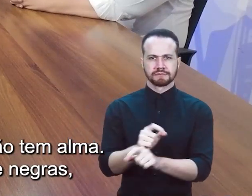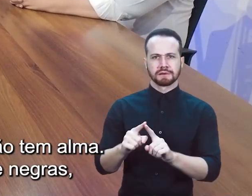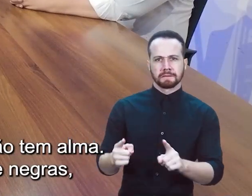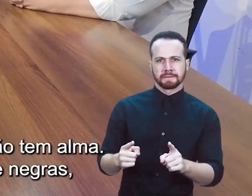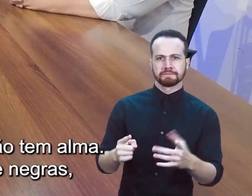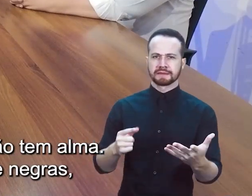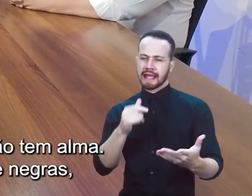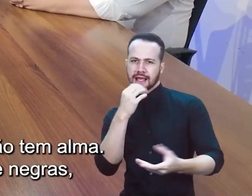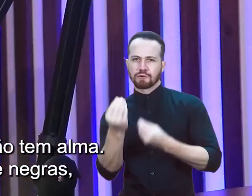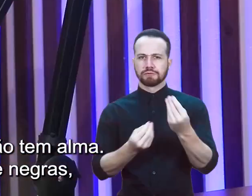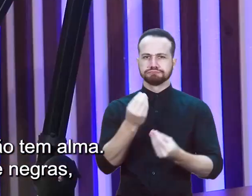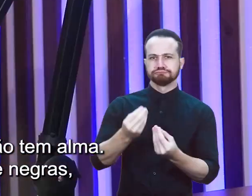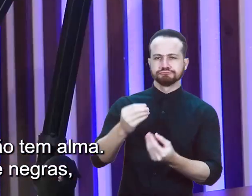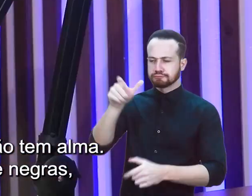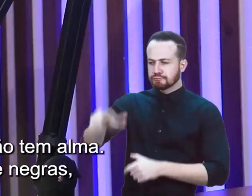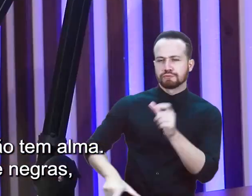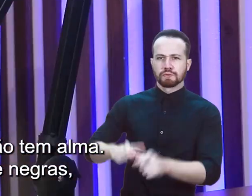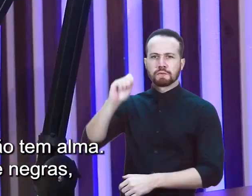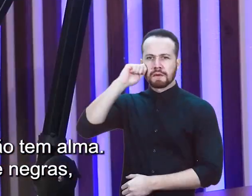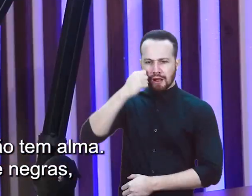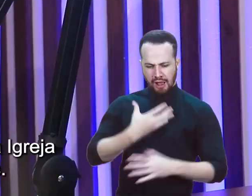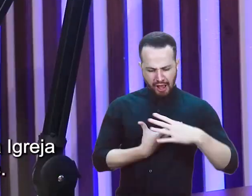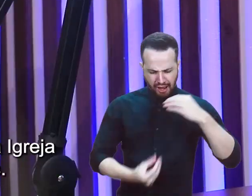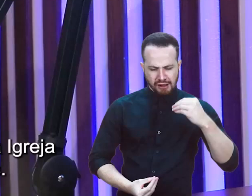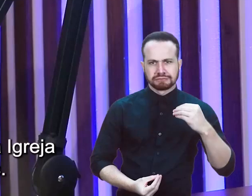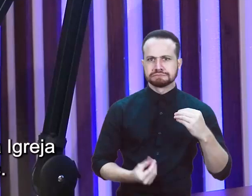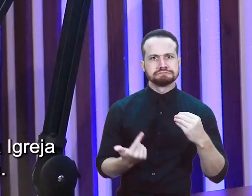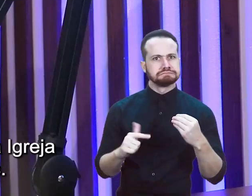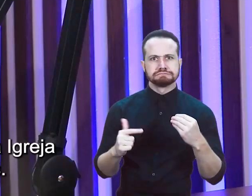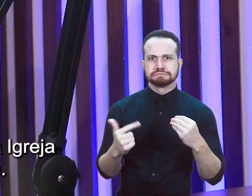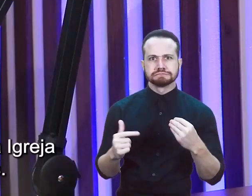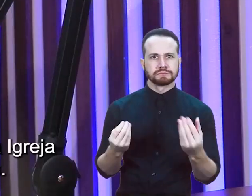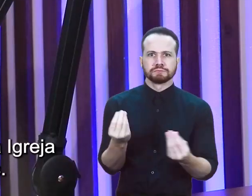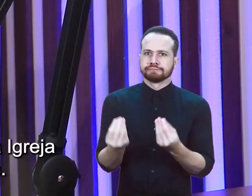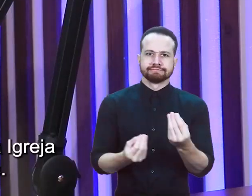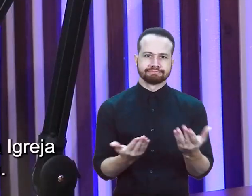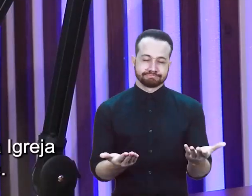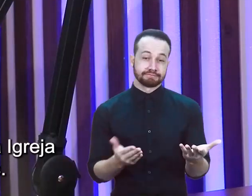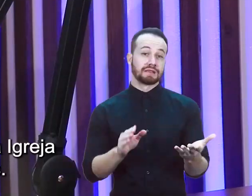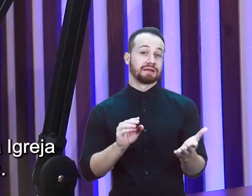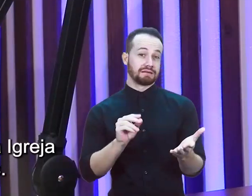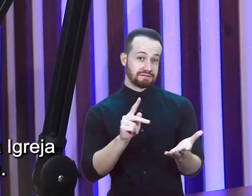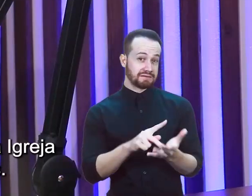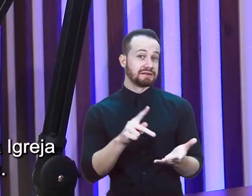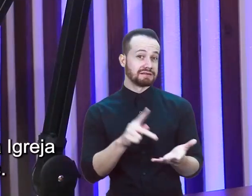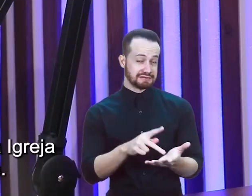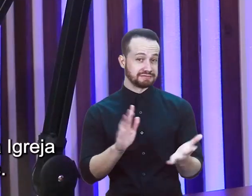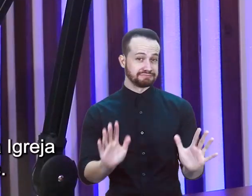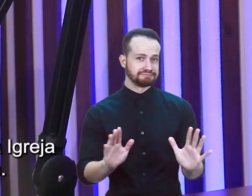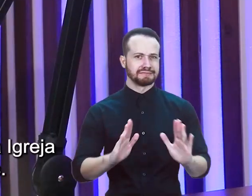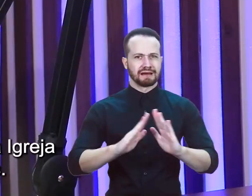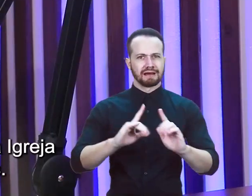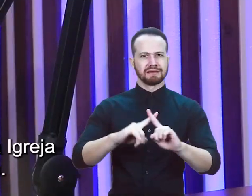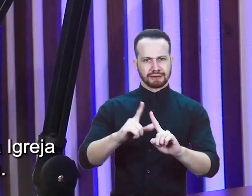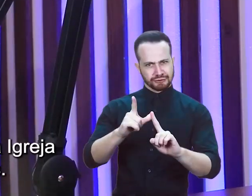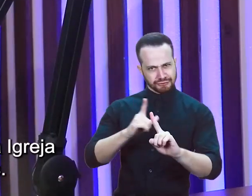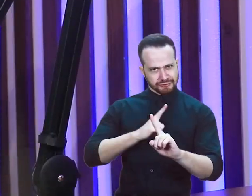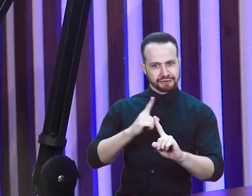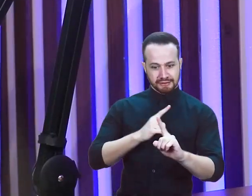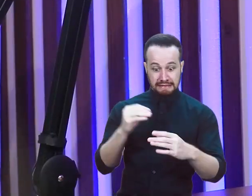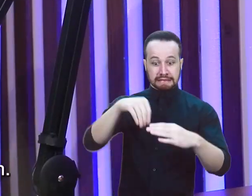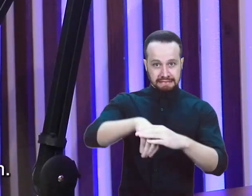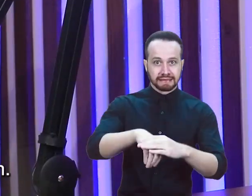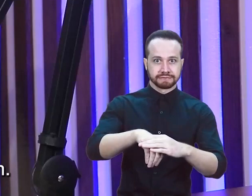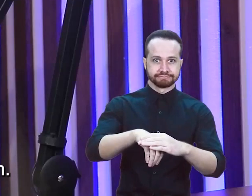não tem alma. Não, né? tinha alma, que nós negros e negras não tínhamos alma. E, inclusive, a igreja tinha pessoas